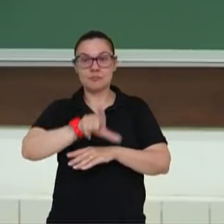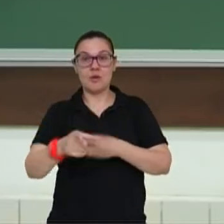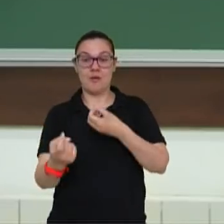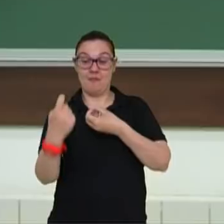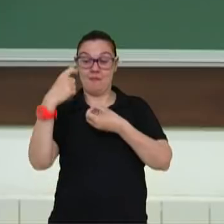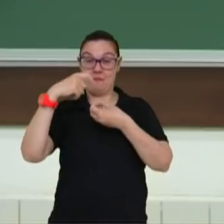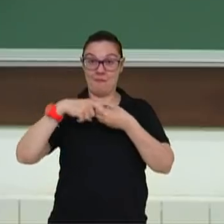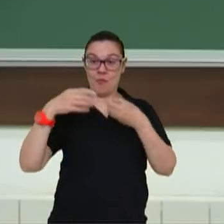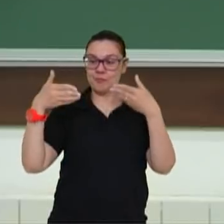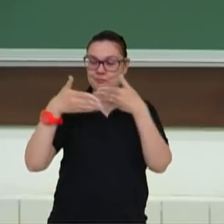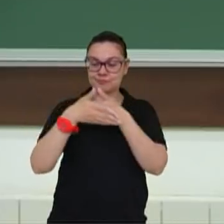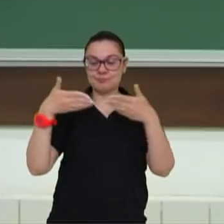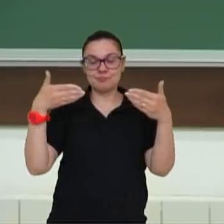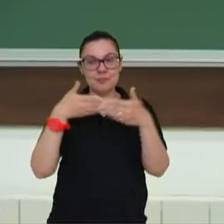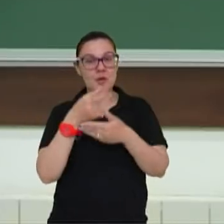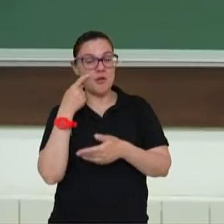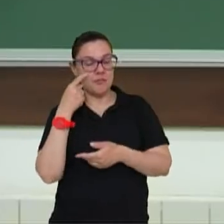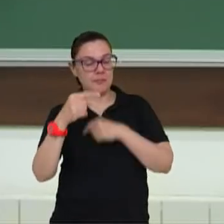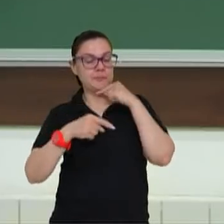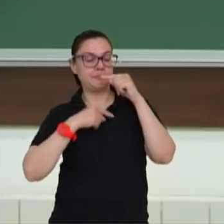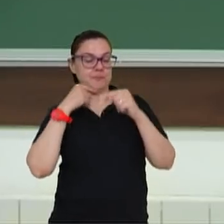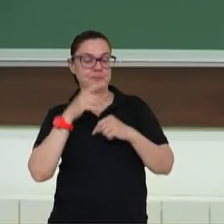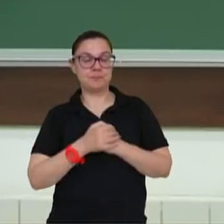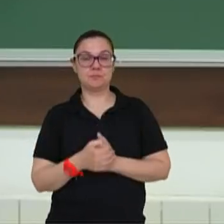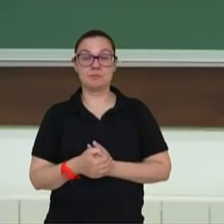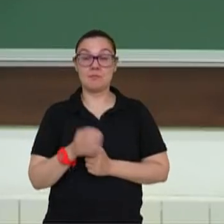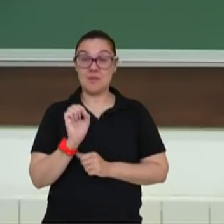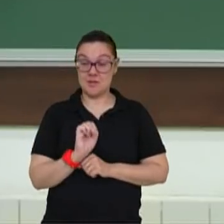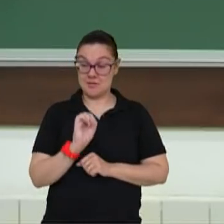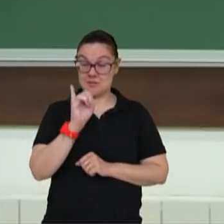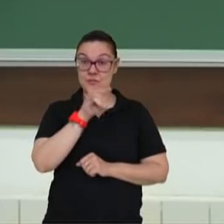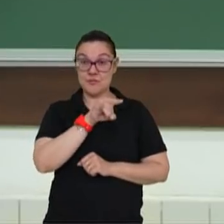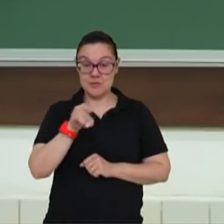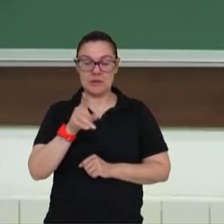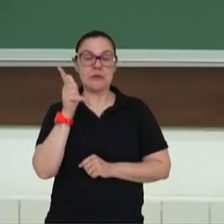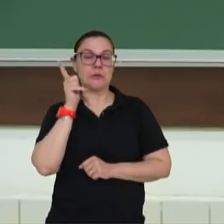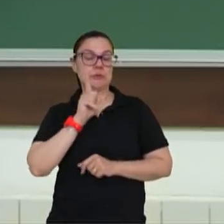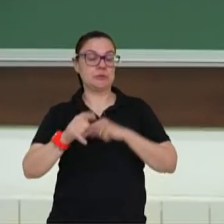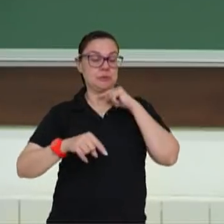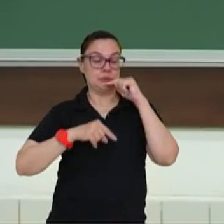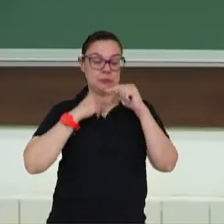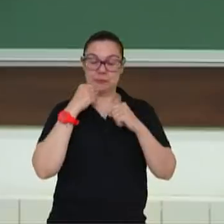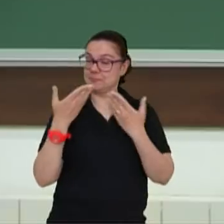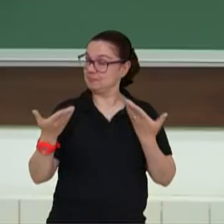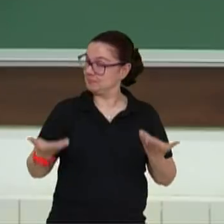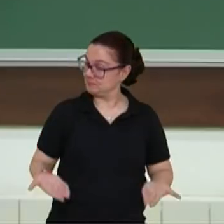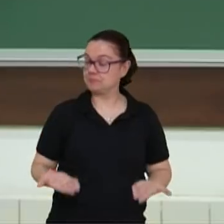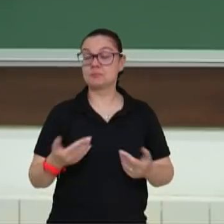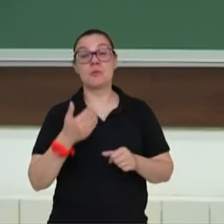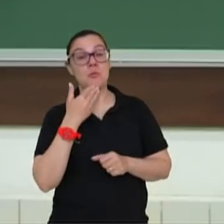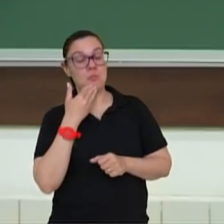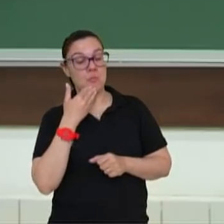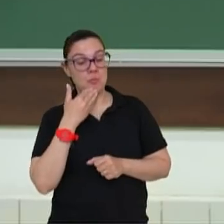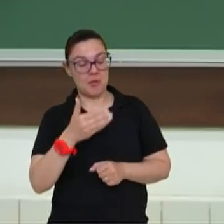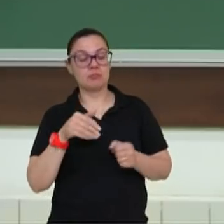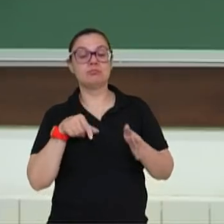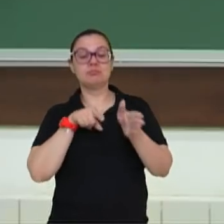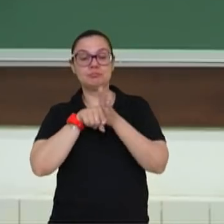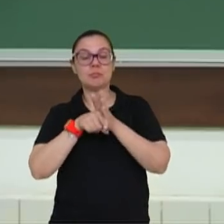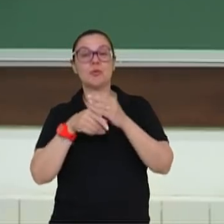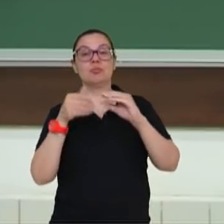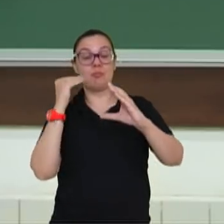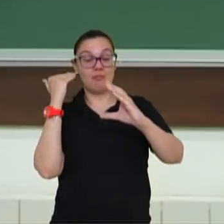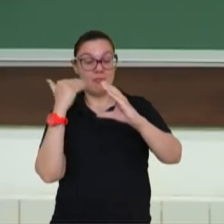os slides e ver qual é a sua dúvida. Se você ainda ficou com dúvida, você deve esclarecer sim